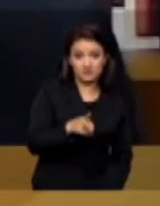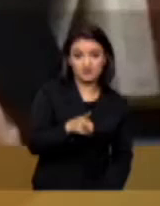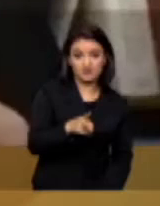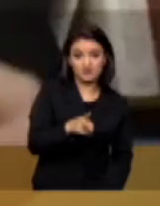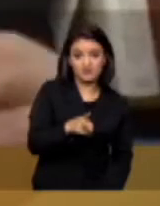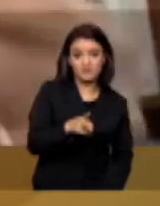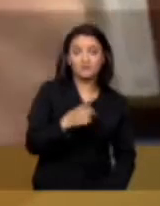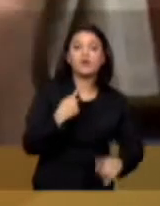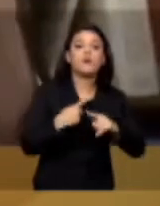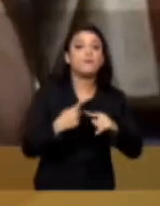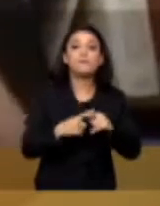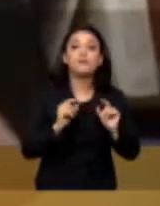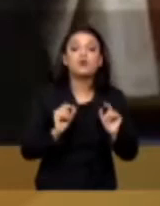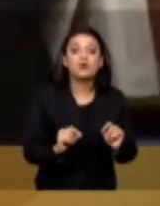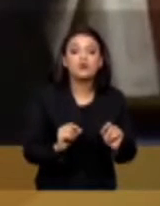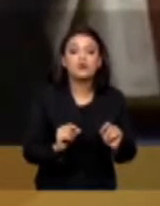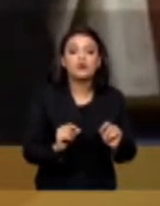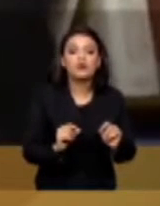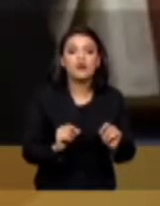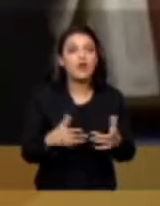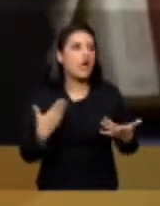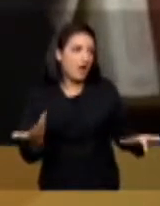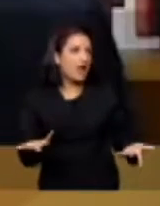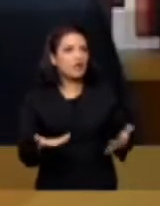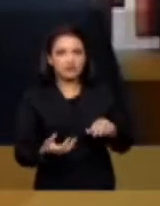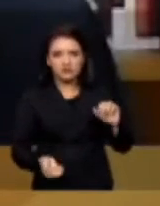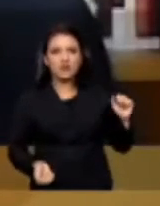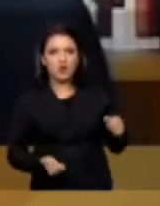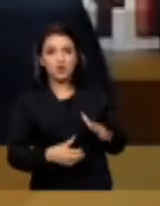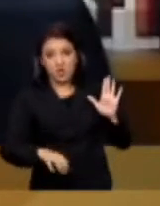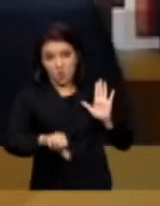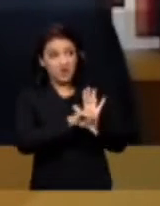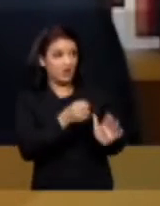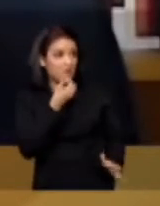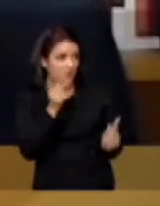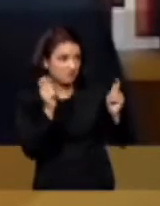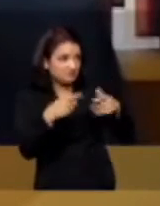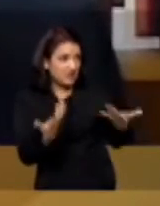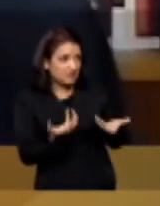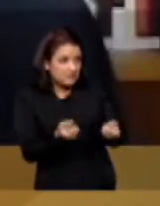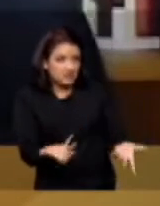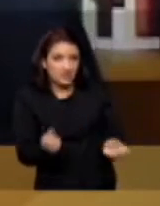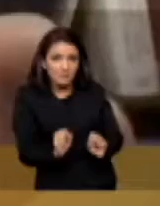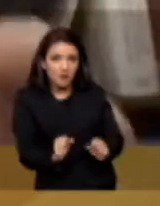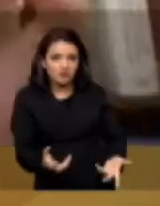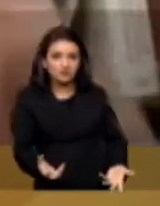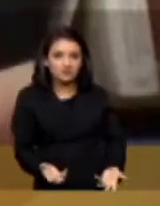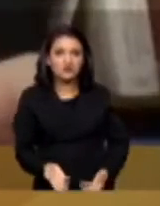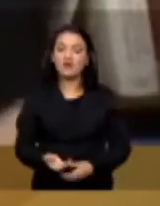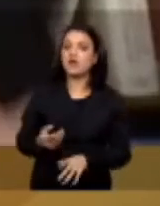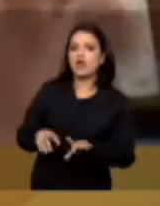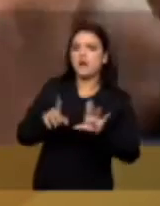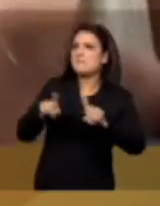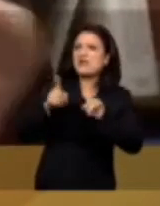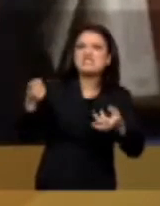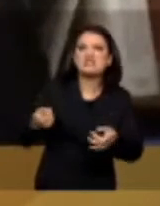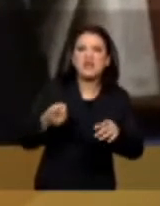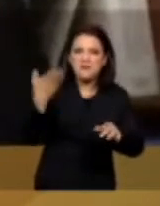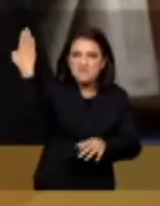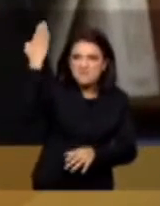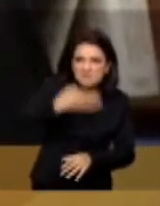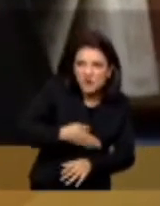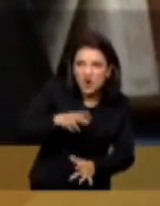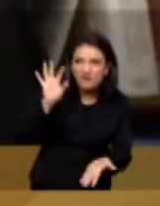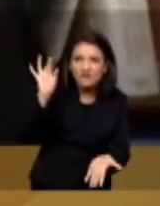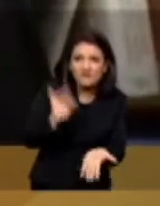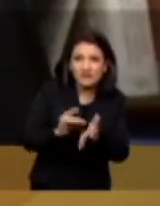Por quê? Porque o é um crime compensa para Vossa Excelência. O procurador-juiz destruíram as provas, deletaram